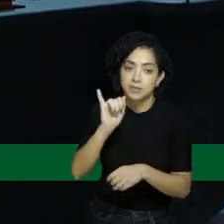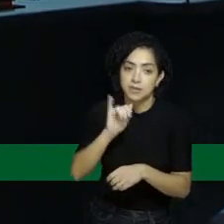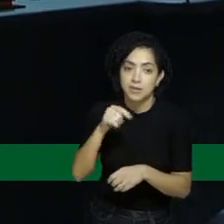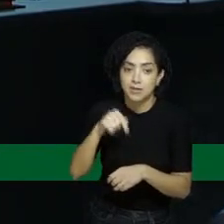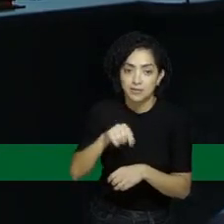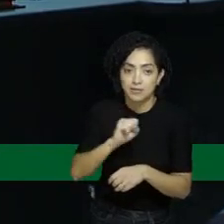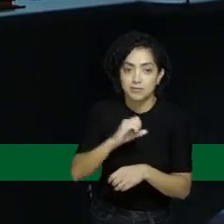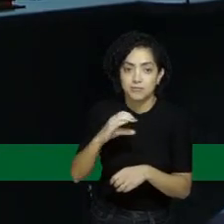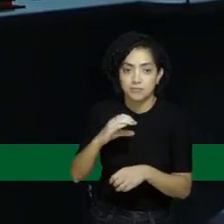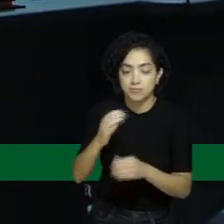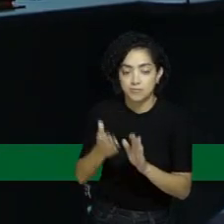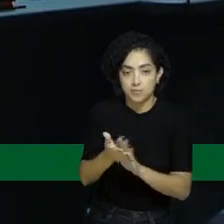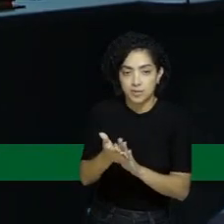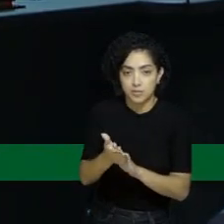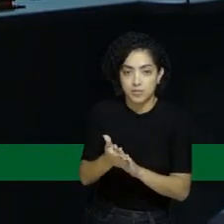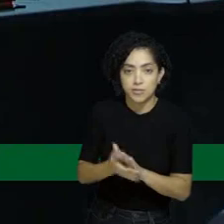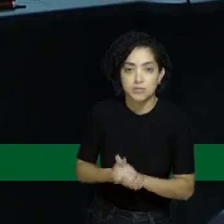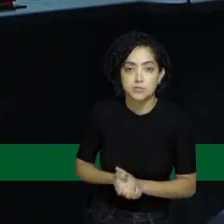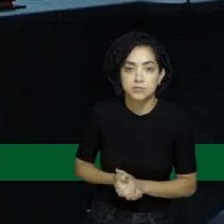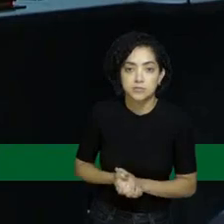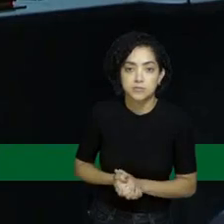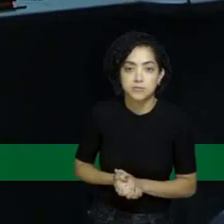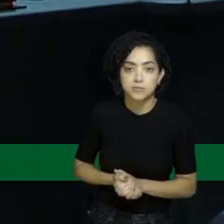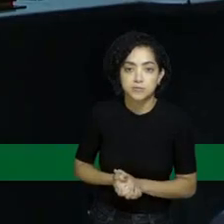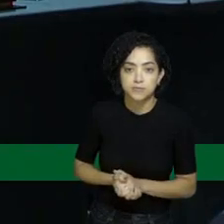Catarina. Parabéns, Norma. É uma honra.